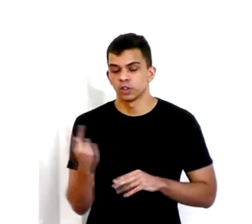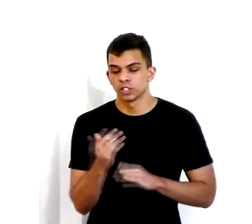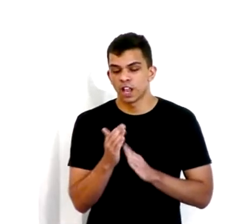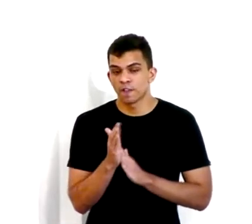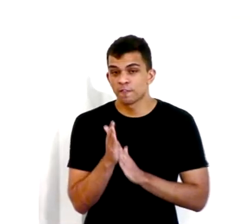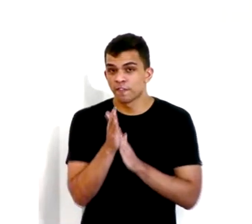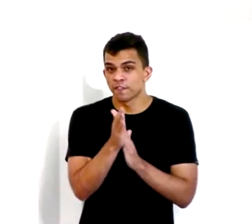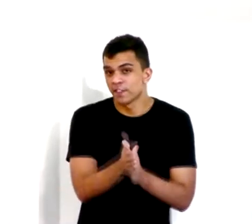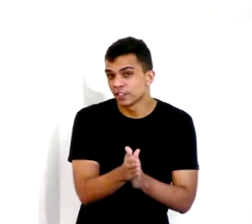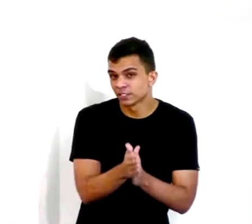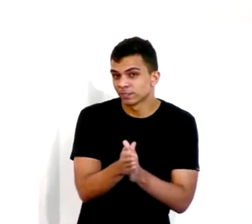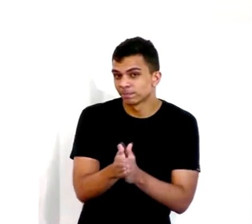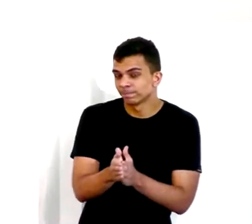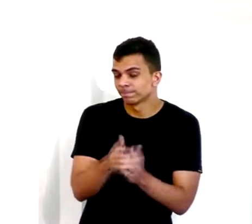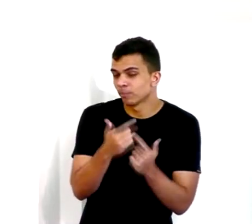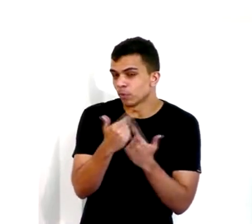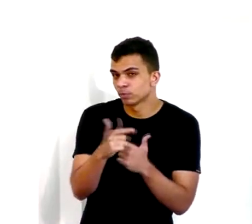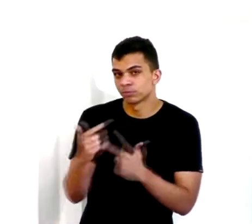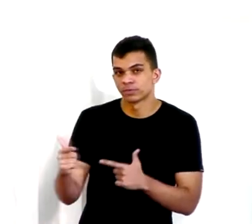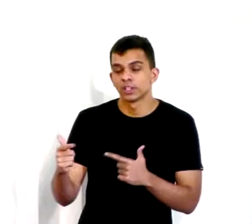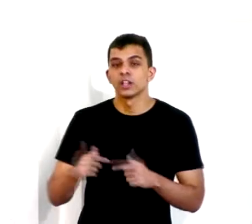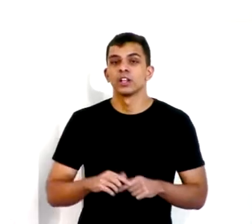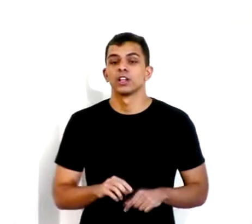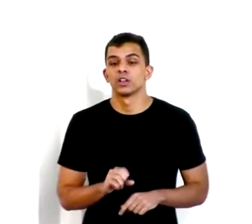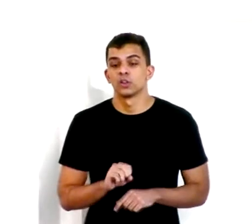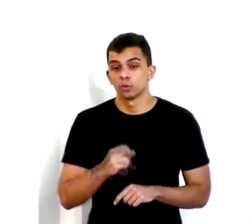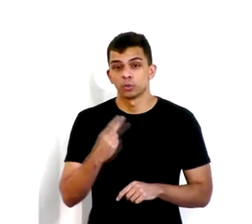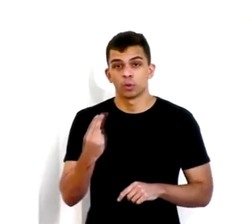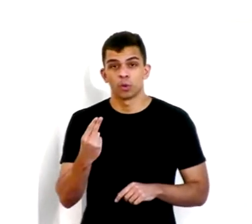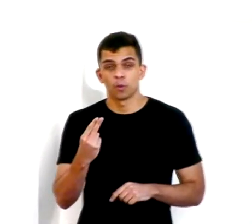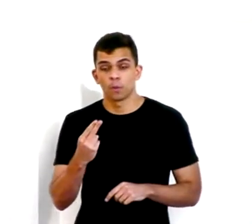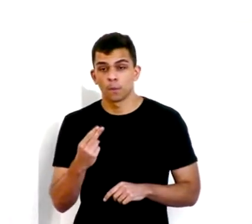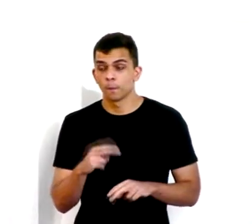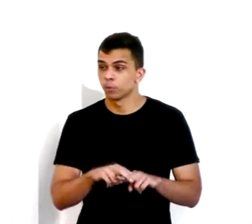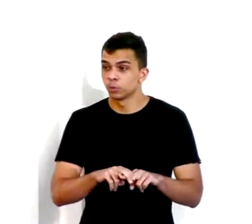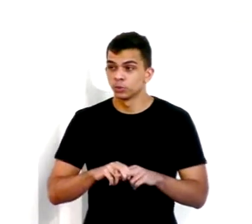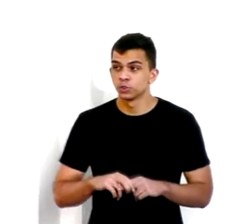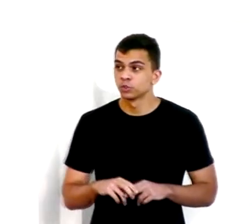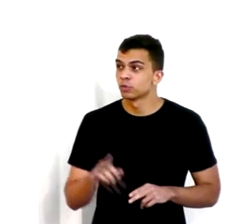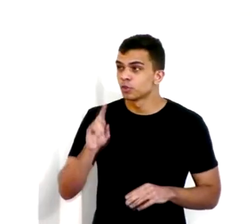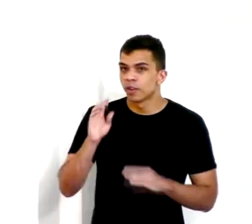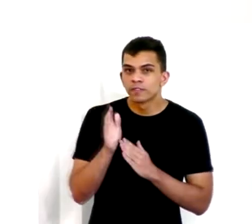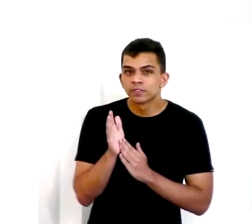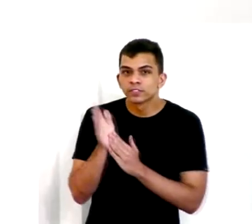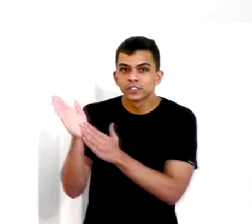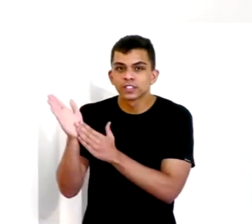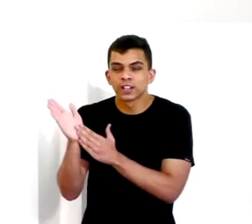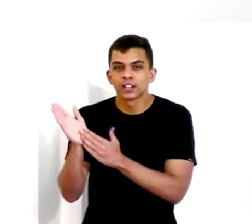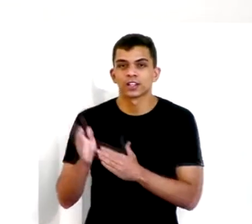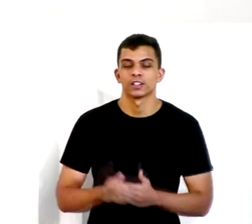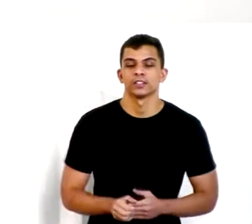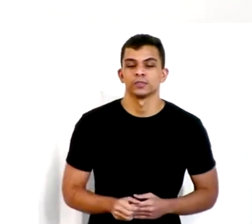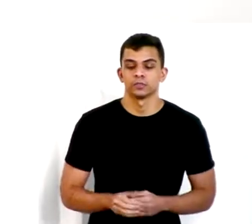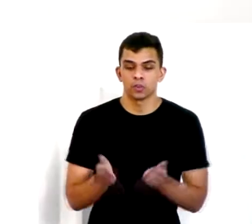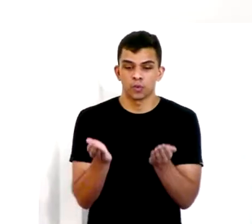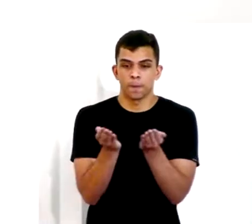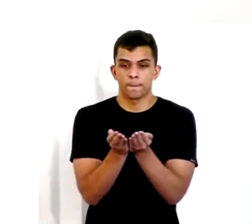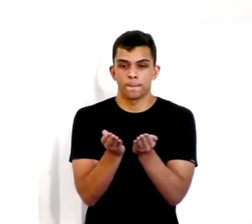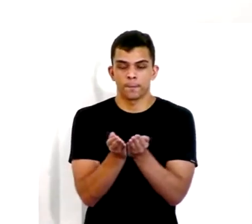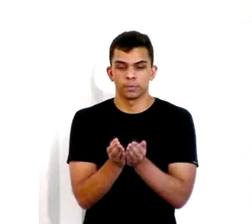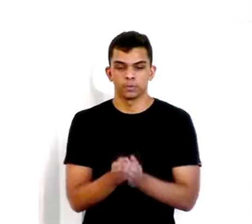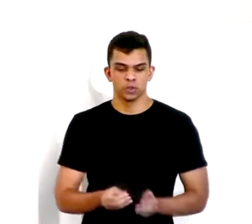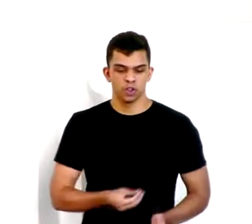infidelidade ou da nossa fidelidade a Deus. Crentes que querem viver de forma